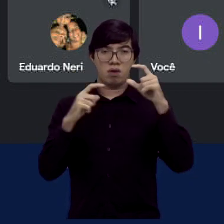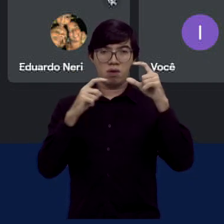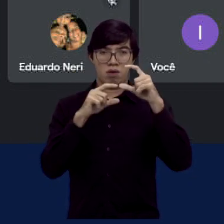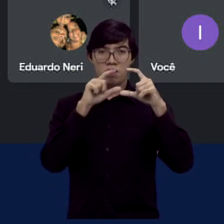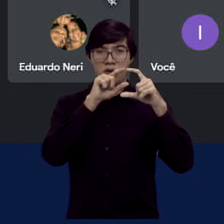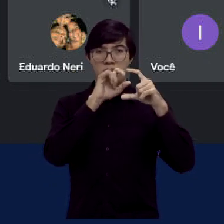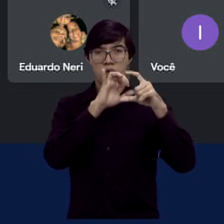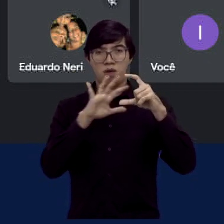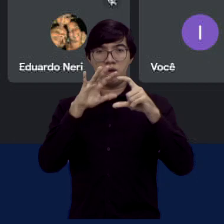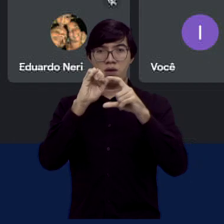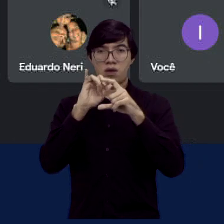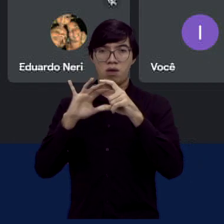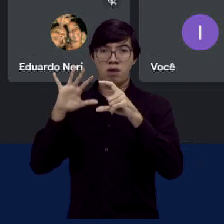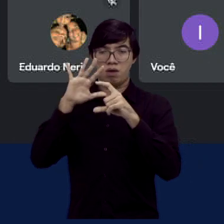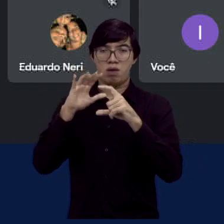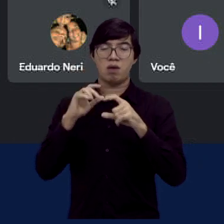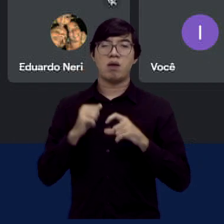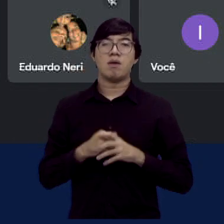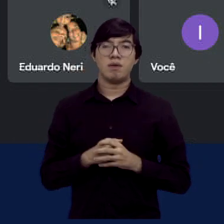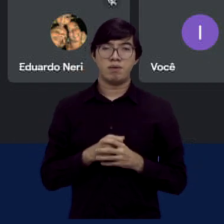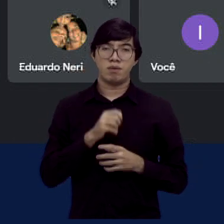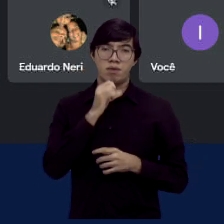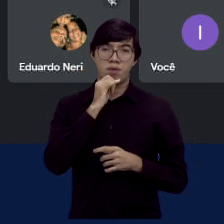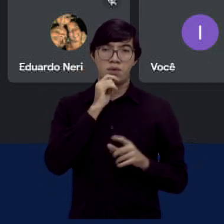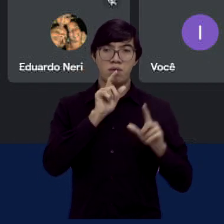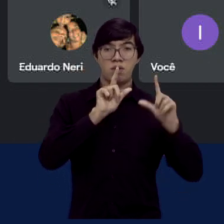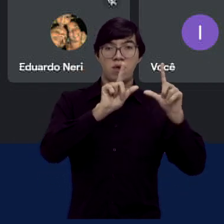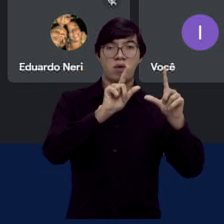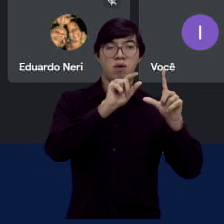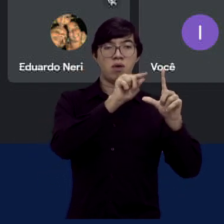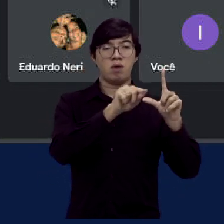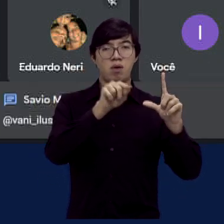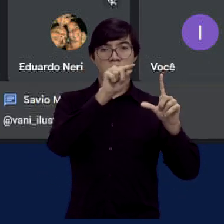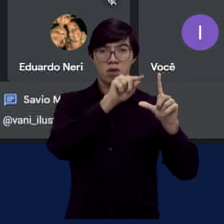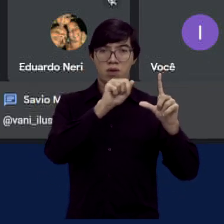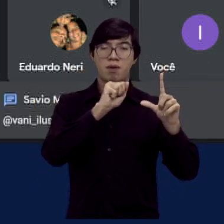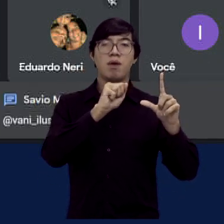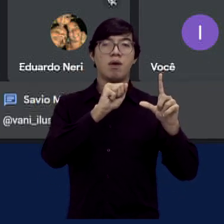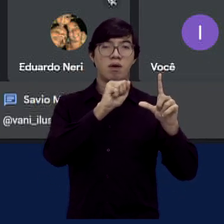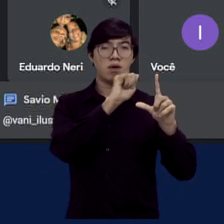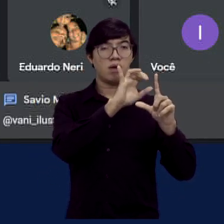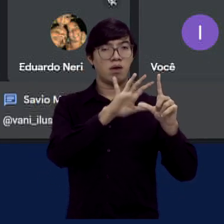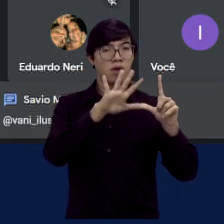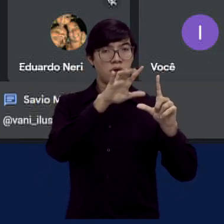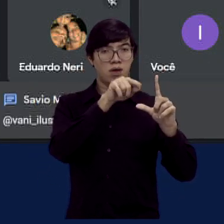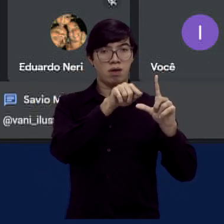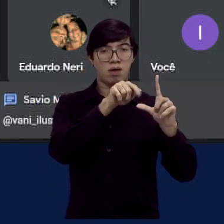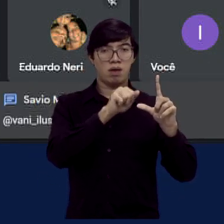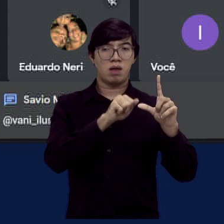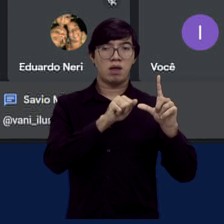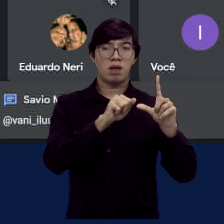dizer que o quadro de uma história em quadrinhos ele é como se fosse a oração de um